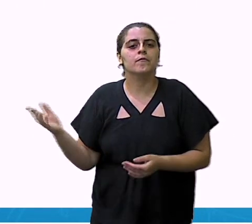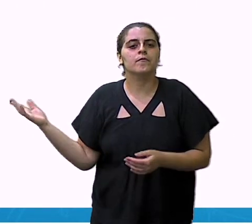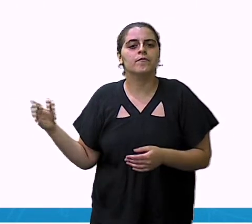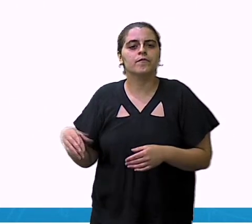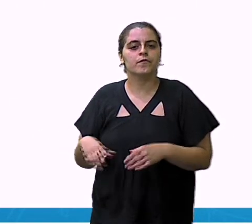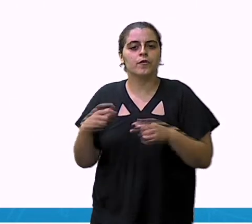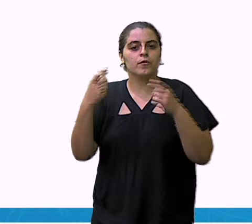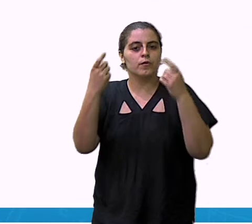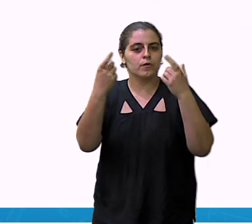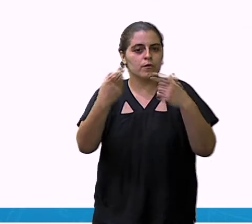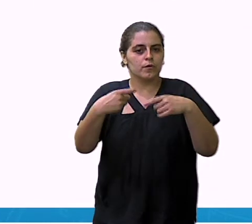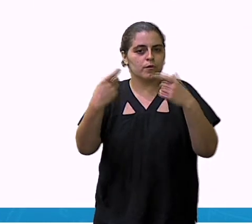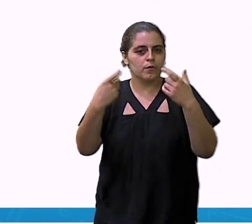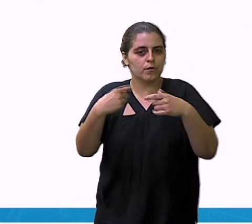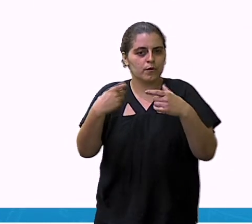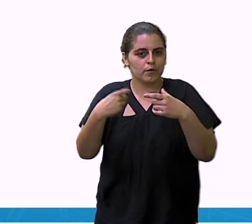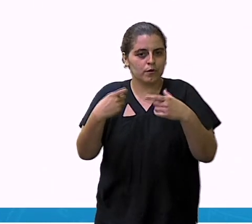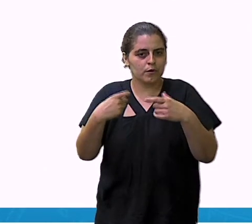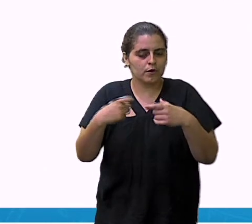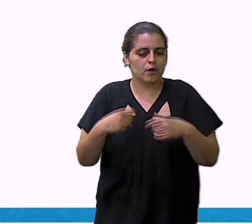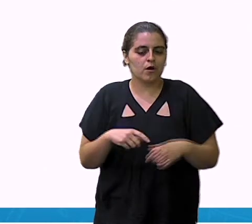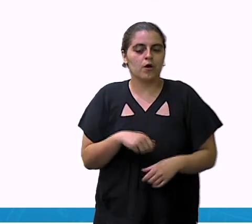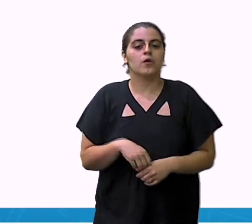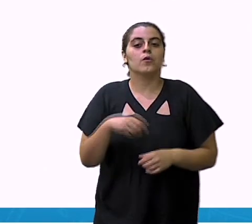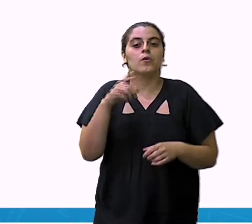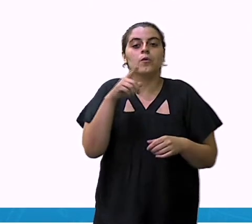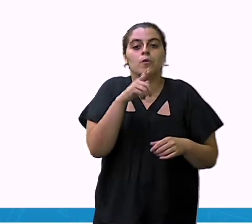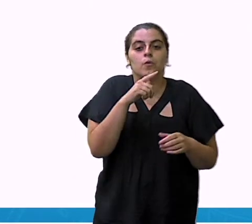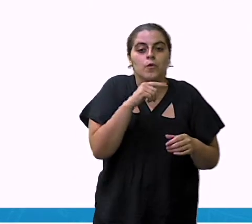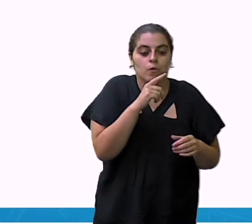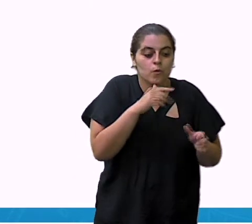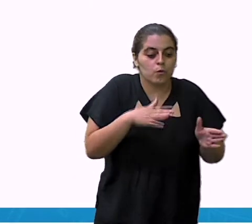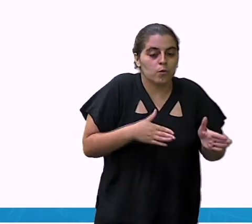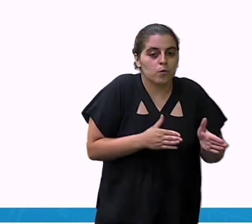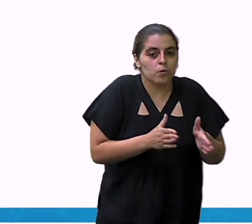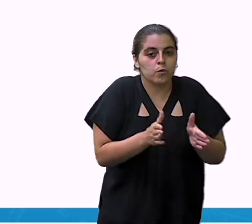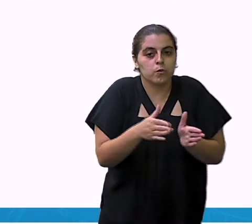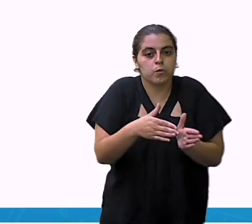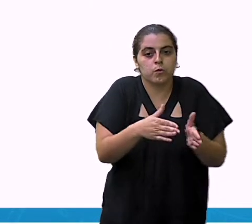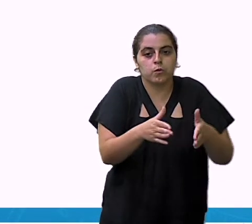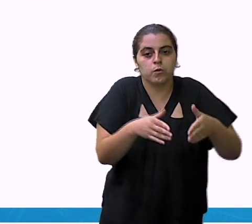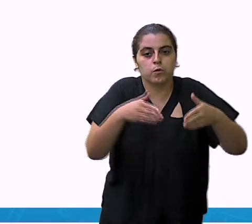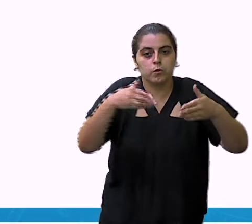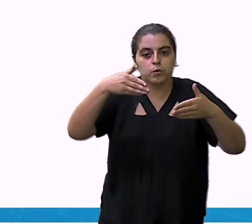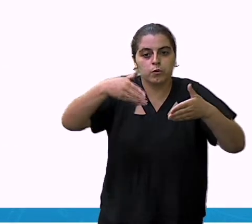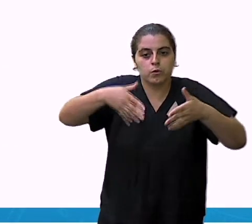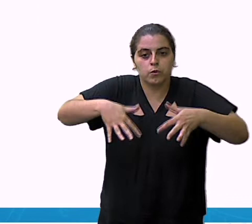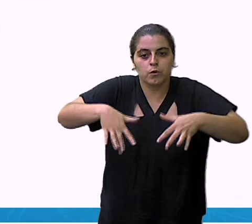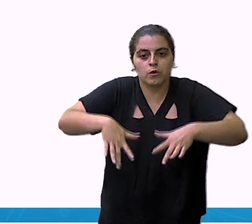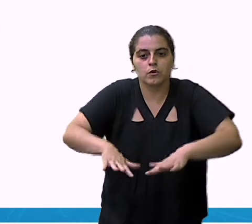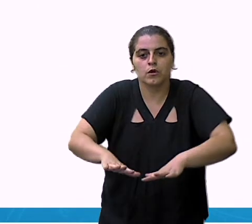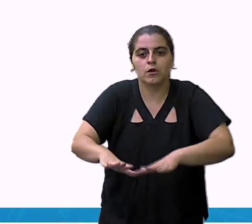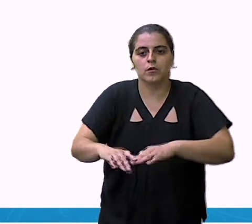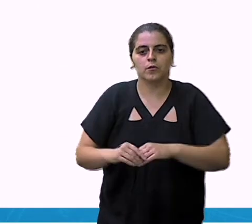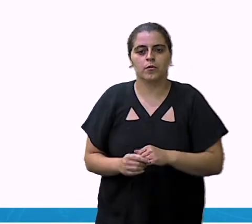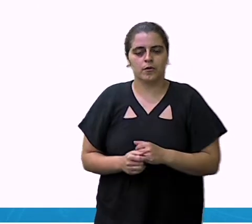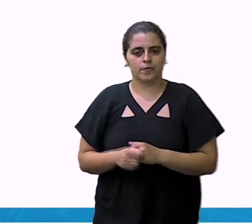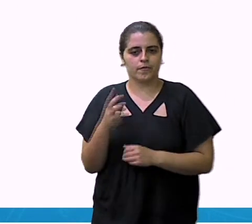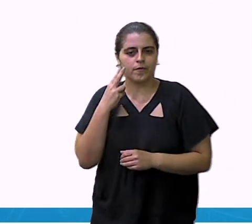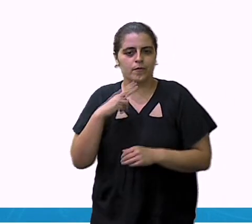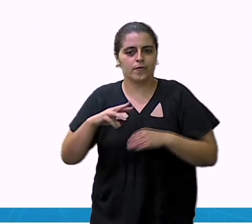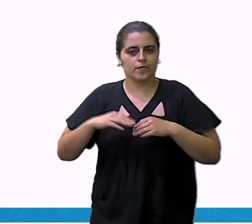Lugar onde o rio deságua. E onde o rio deságua, estudantes? Os